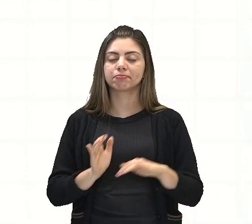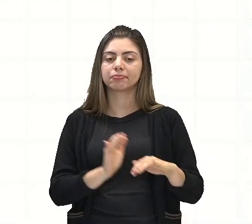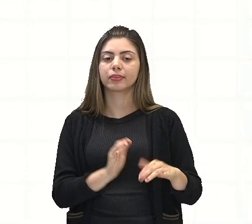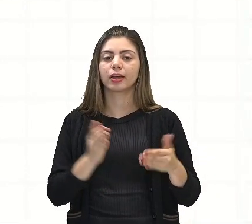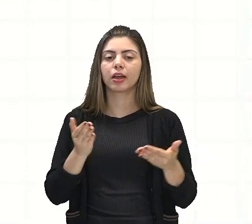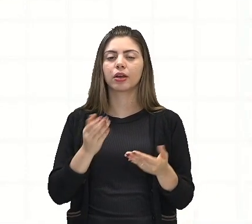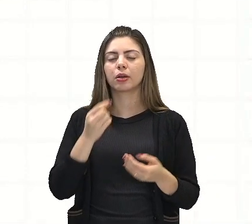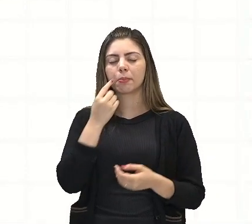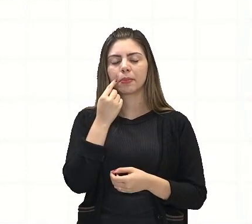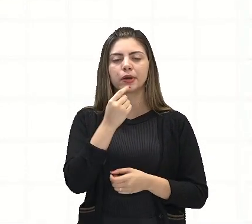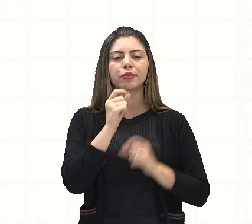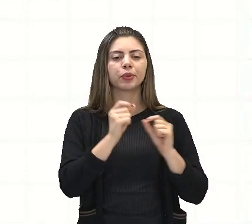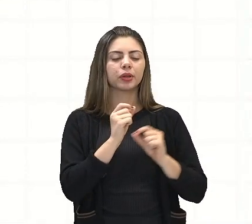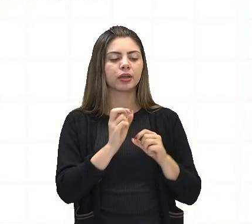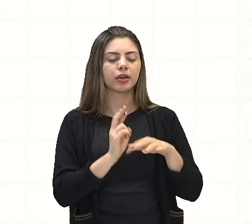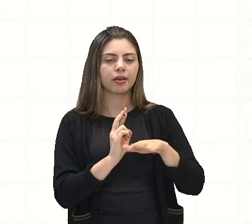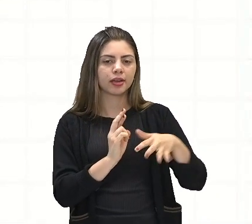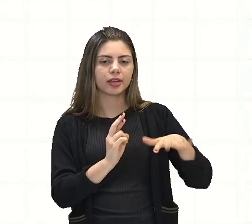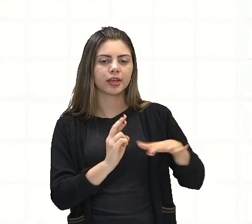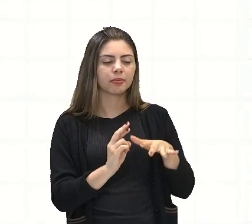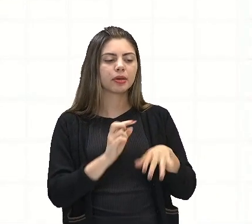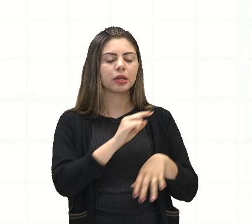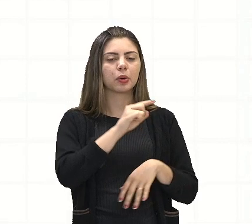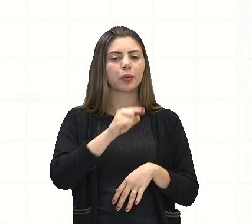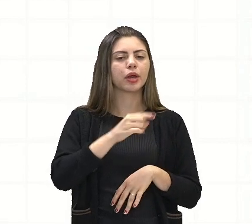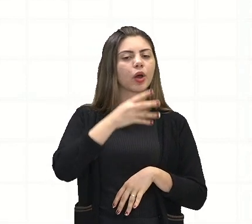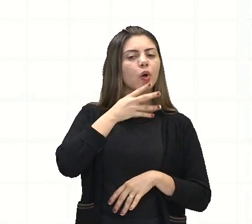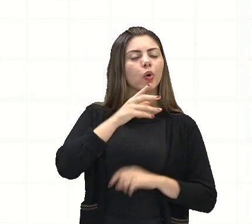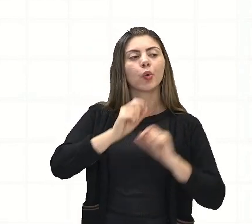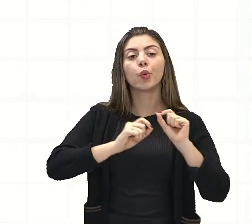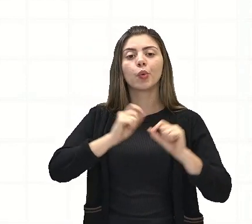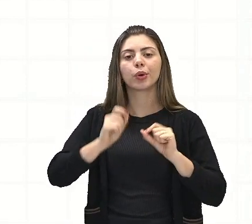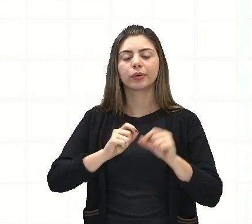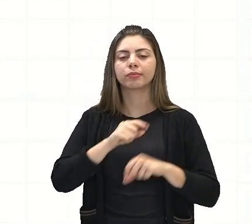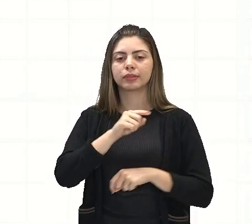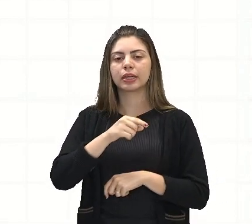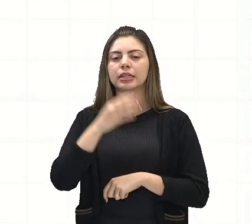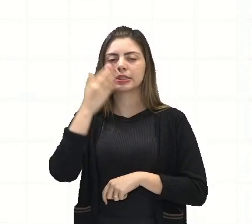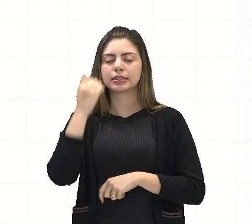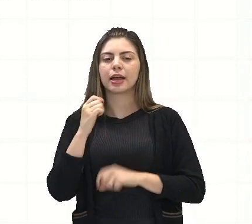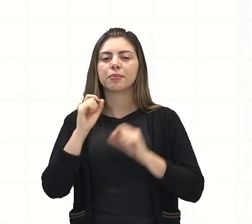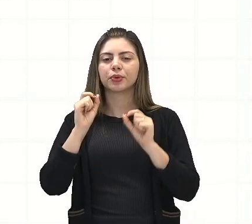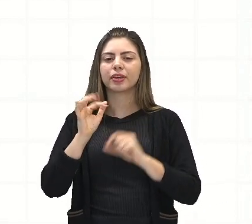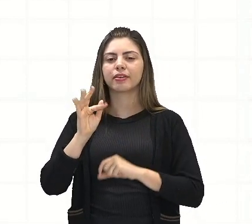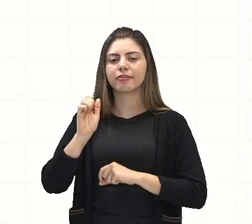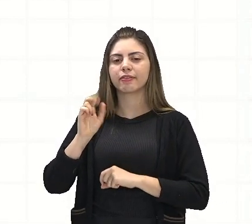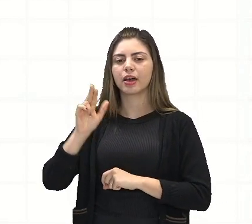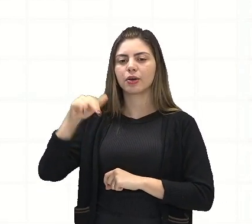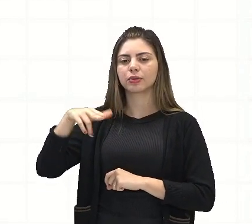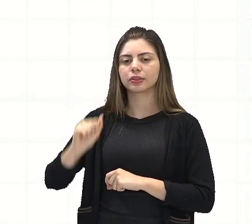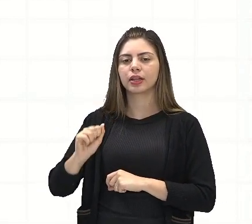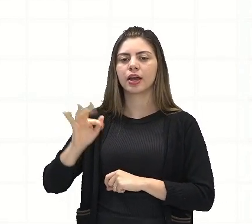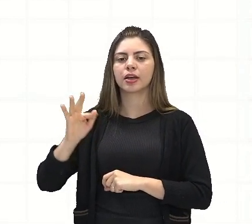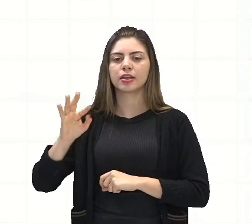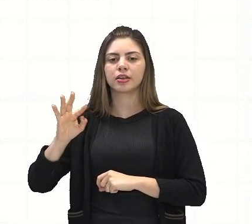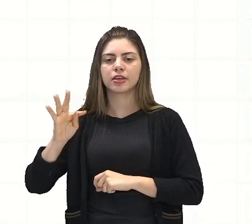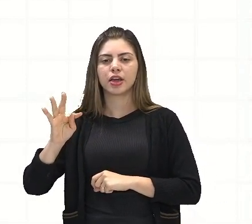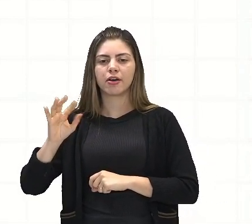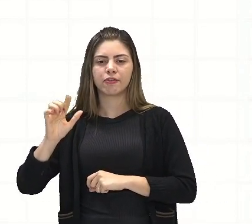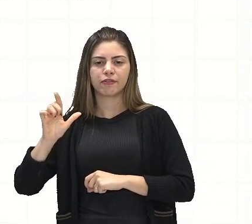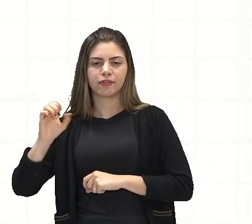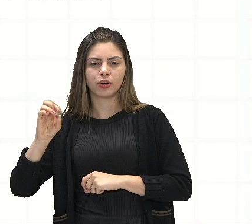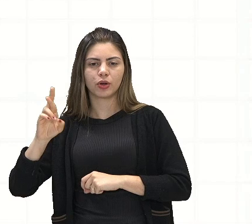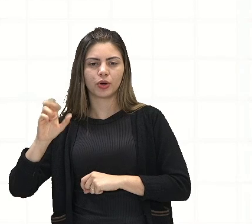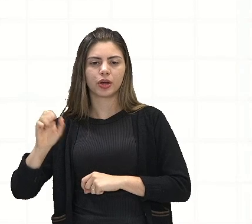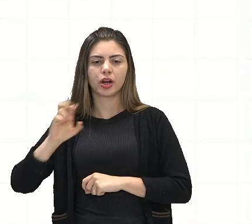dos ribeirinhos, né? Conhecedores da fauna e da flora, eles usam as plantas medicinais, como